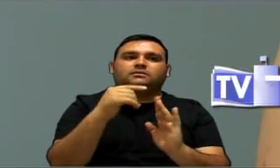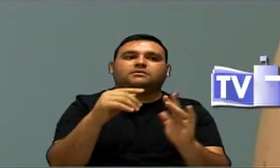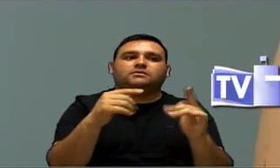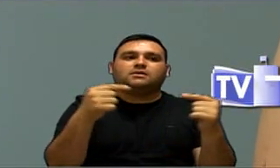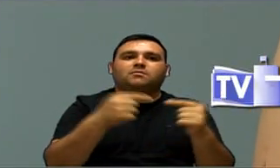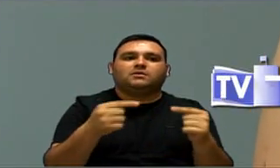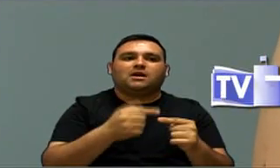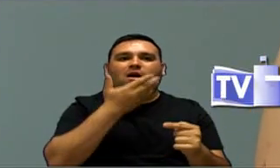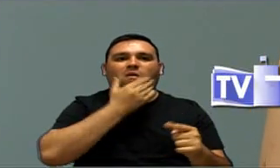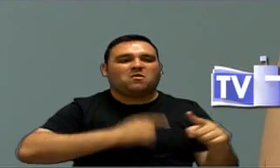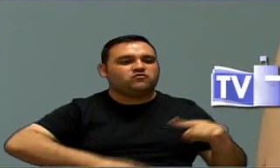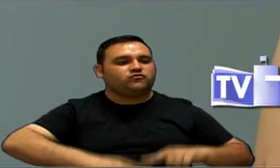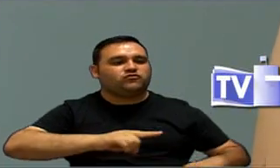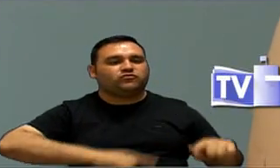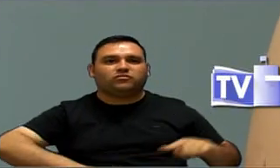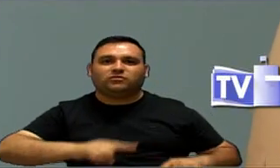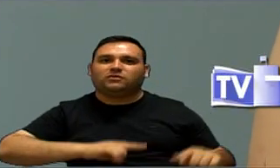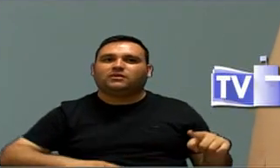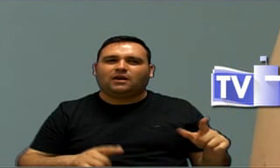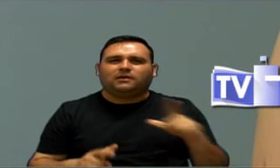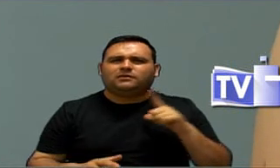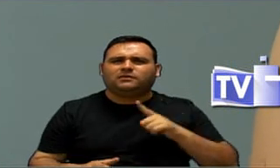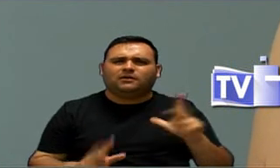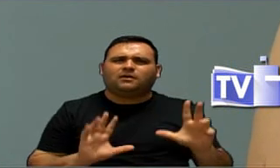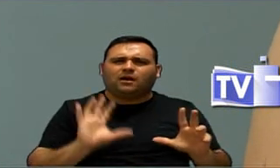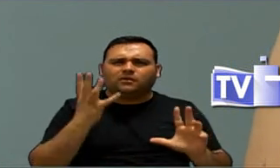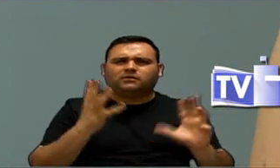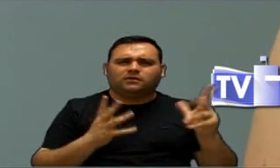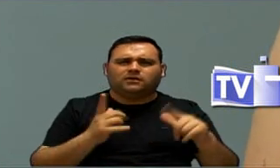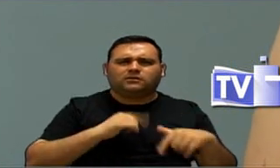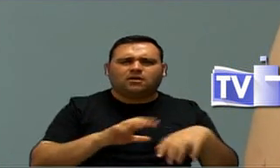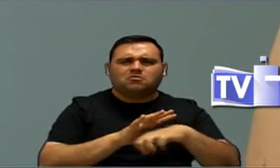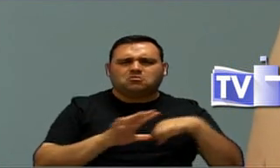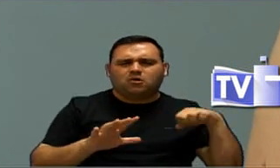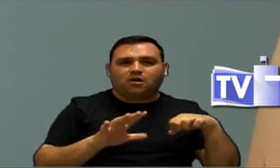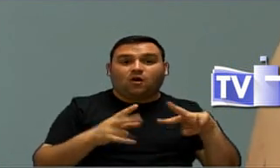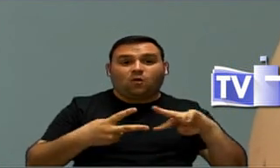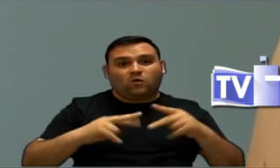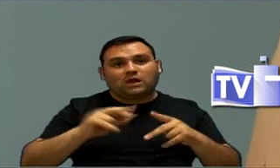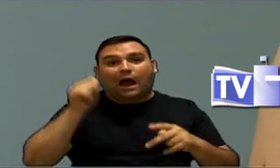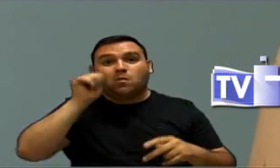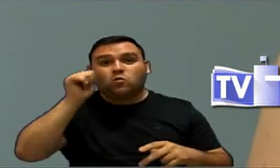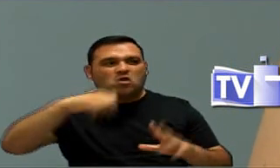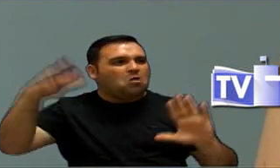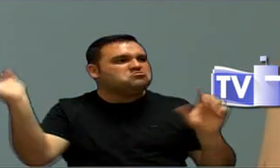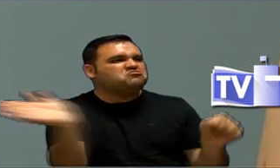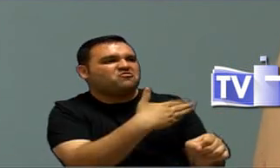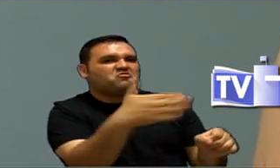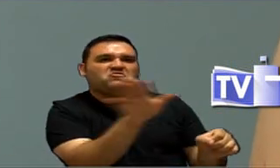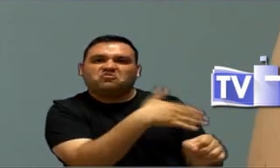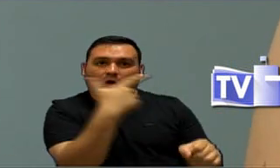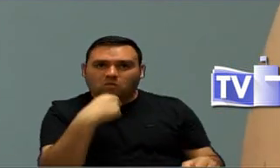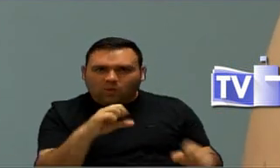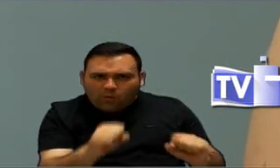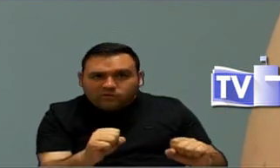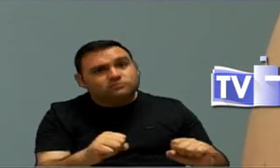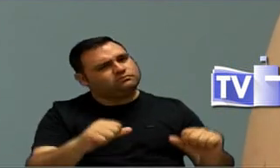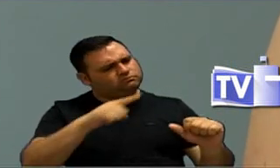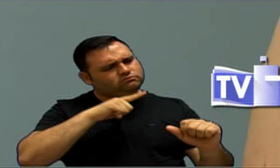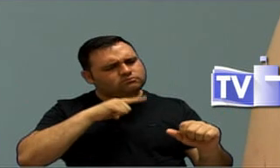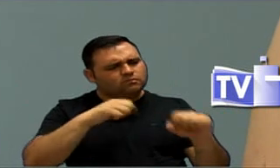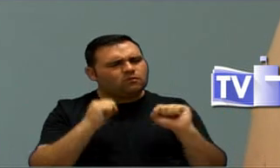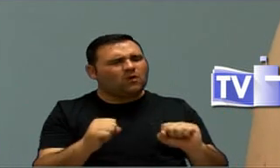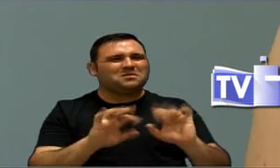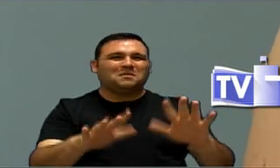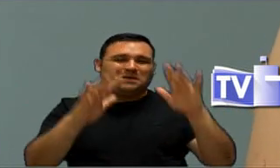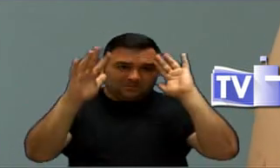a dominação masculina. Então, é claro que vão ter casos, vai ter casos de violência que vai acontecer ao contrário, uma mulher agredindo um homem, pode ser. Mas a gente